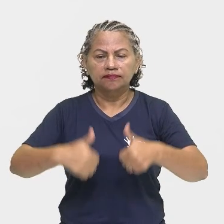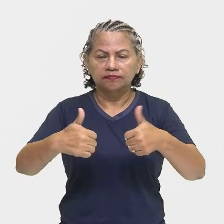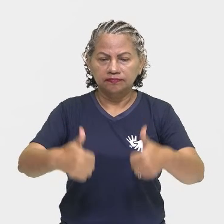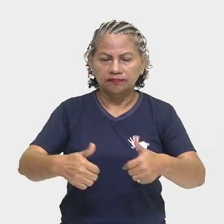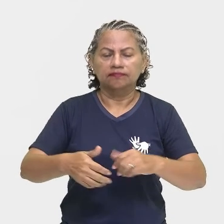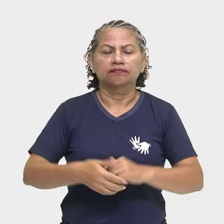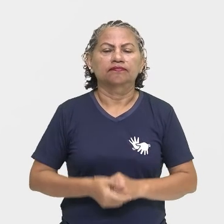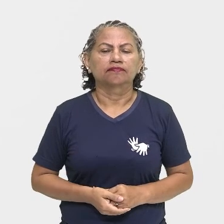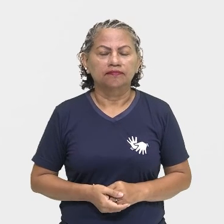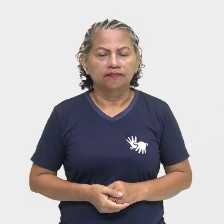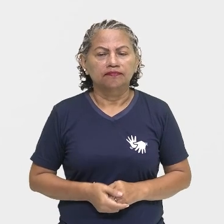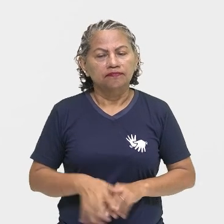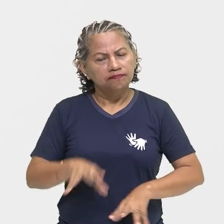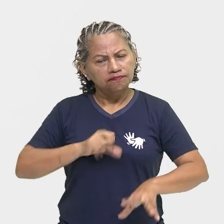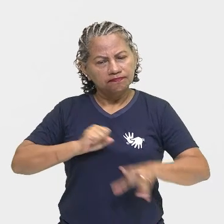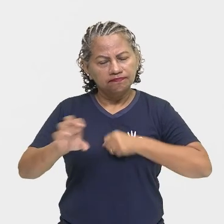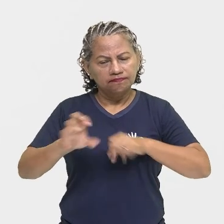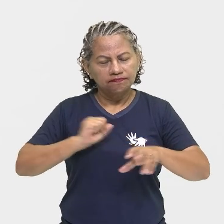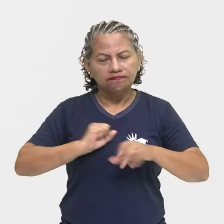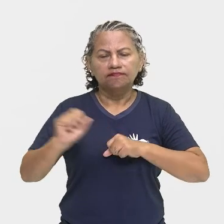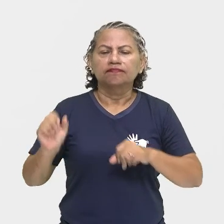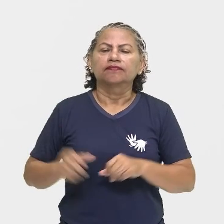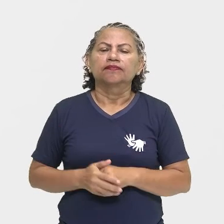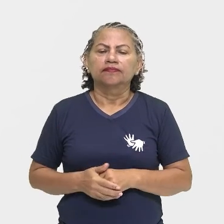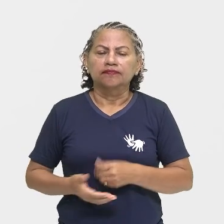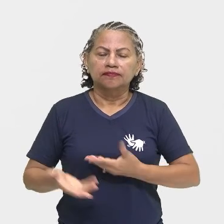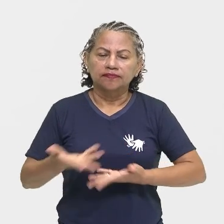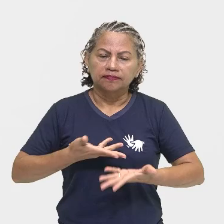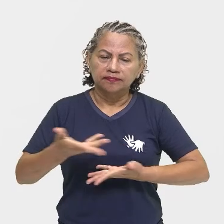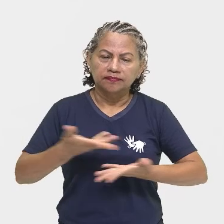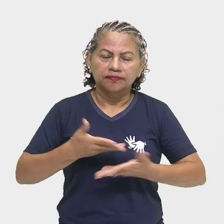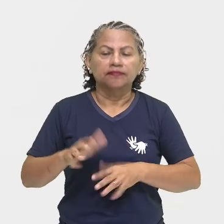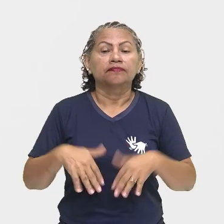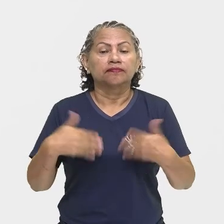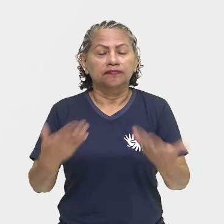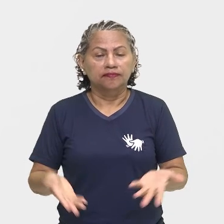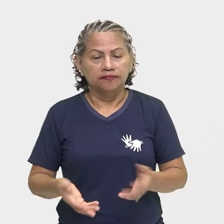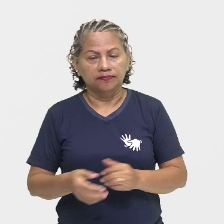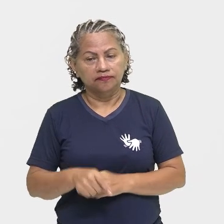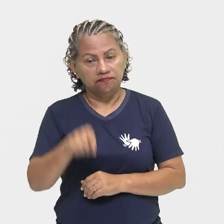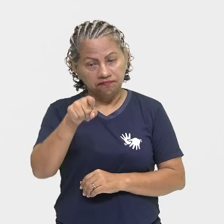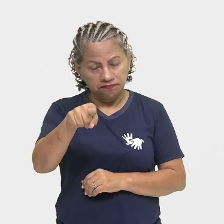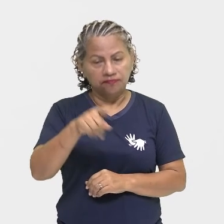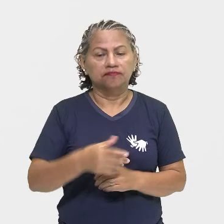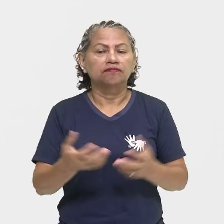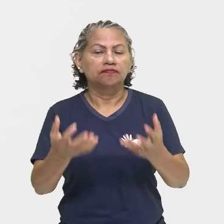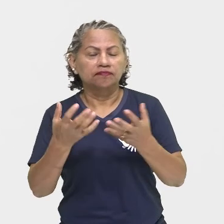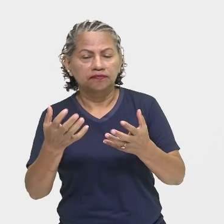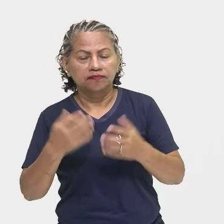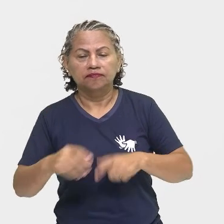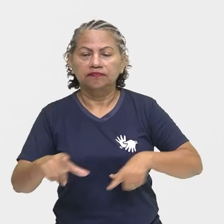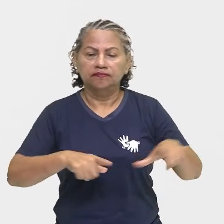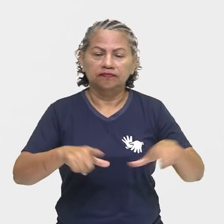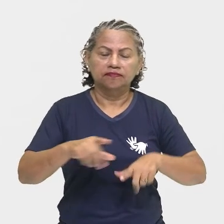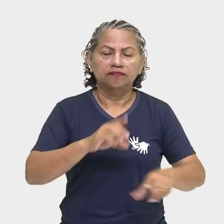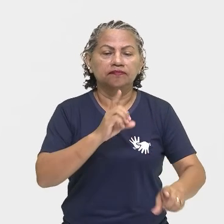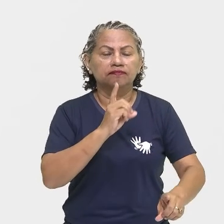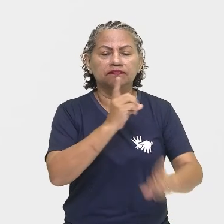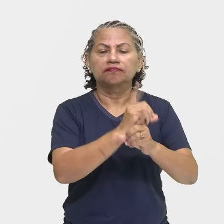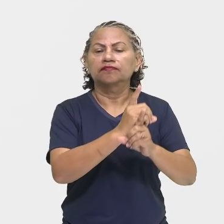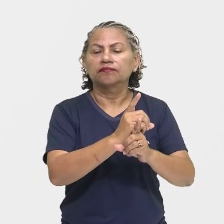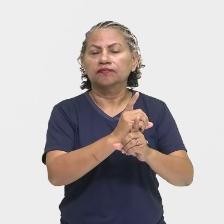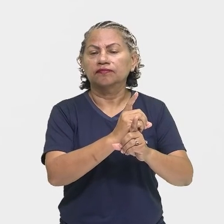são obtidos de forma colaborativa. Tá? Então, quando você vai em busca de um emprego, você vai encontrar